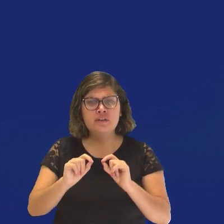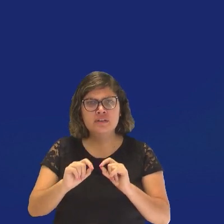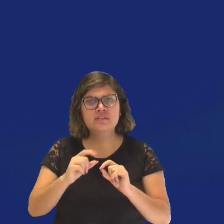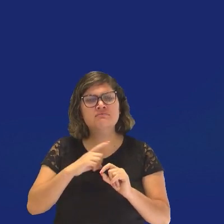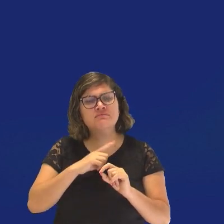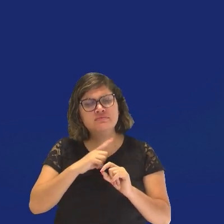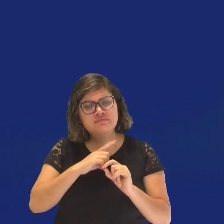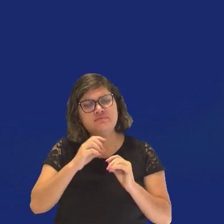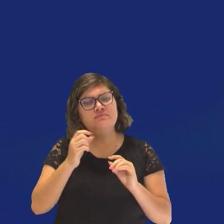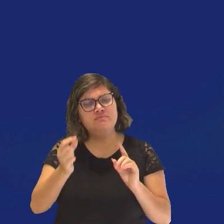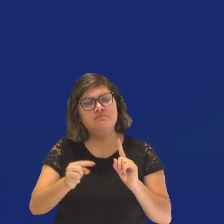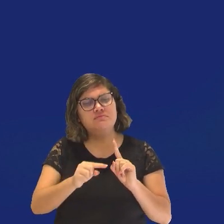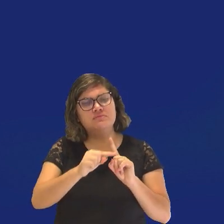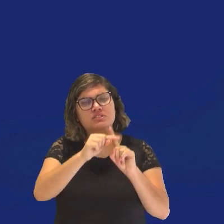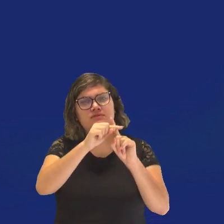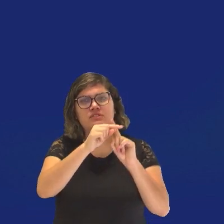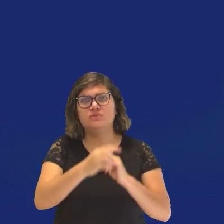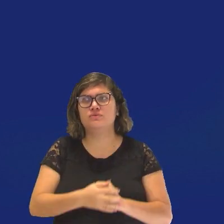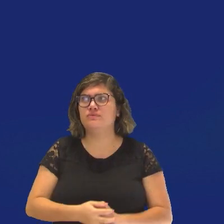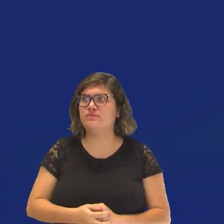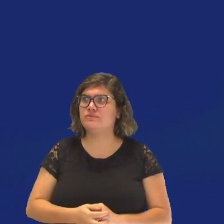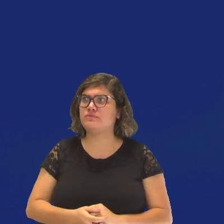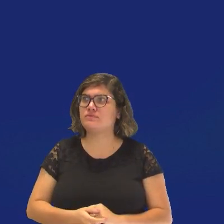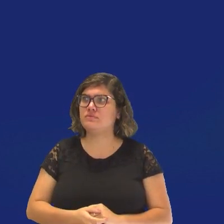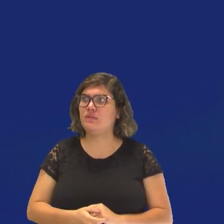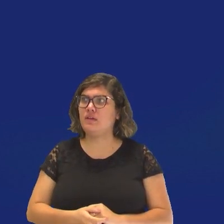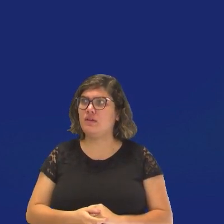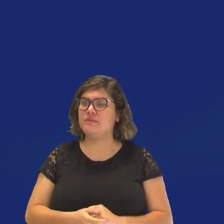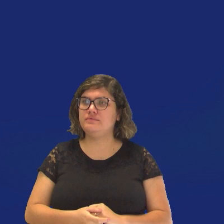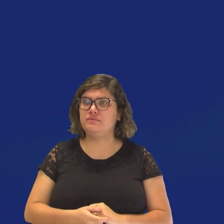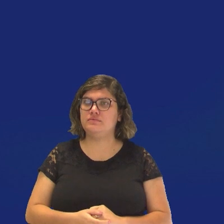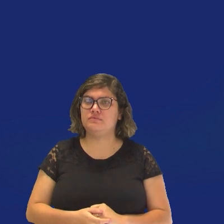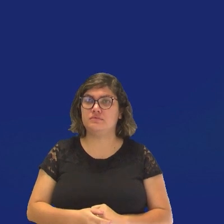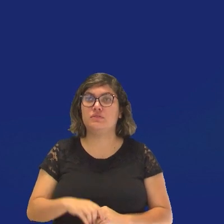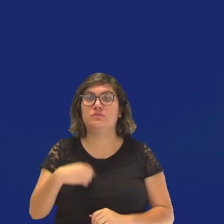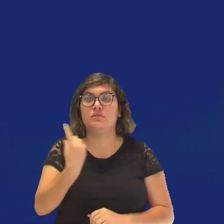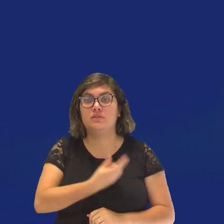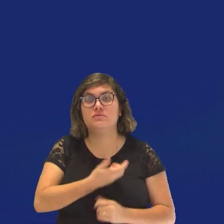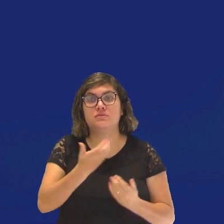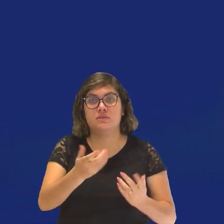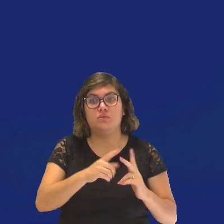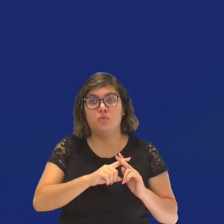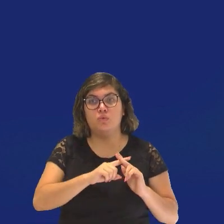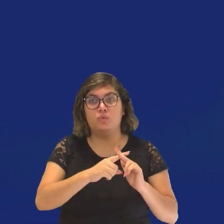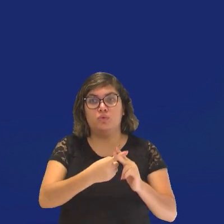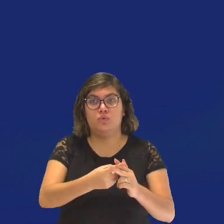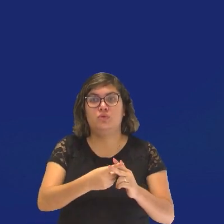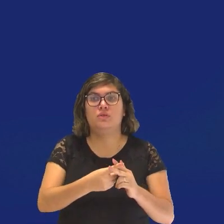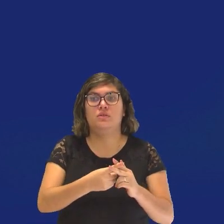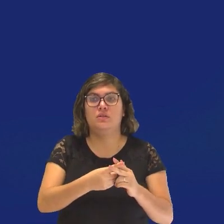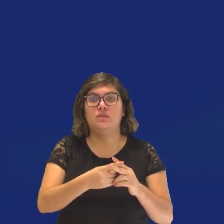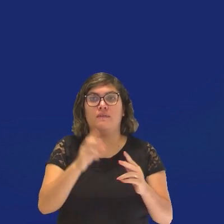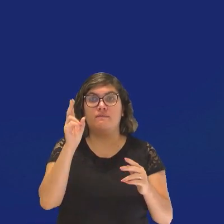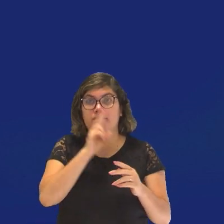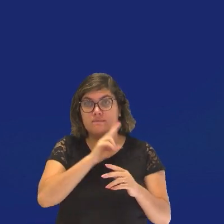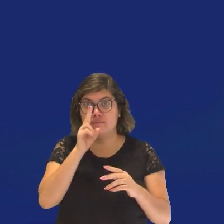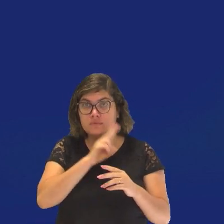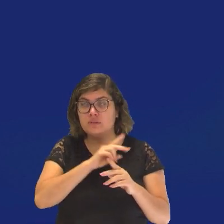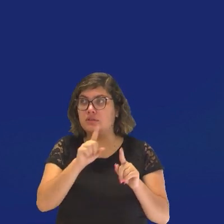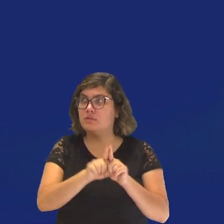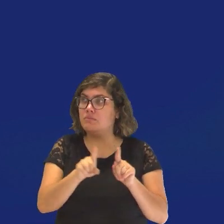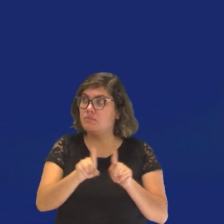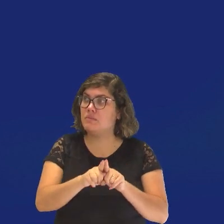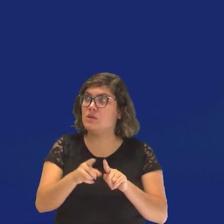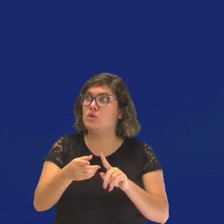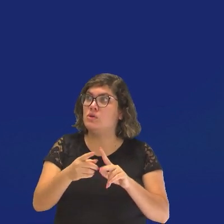o docente lá na ponta? Por favor, Anthony. Nós queremos que a correção da velocidade e da precisão seja